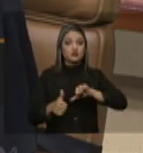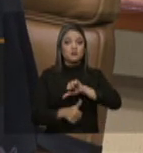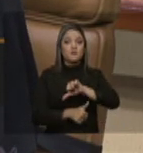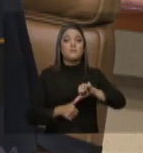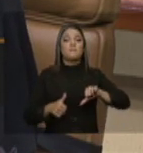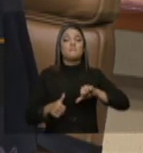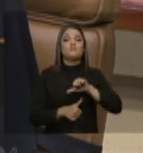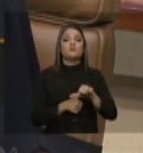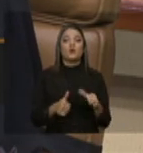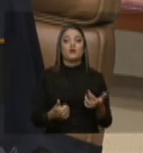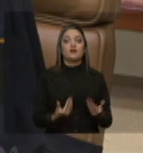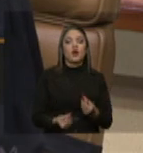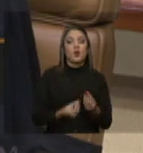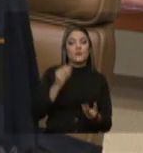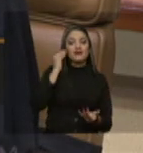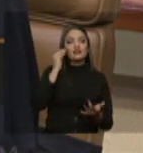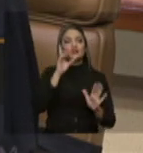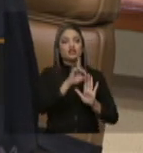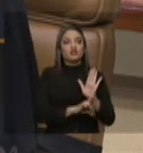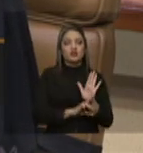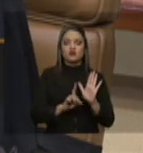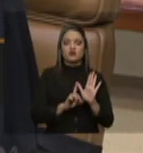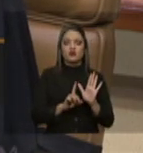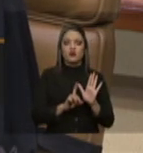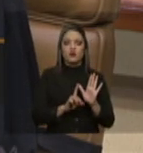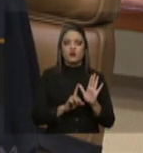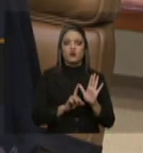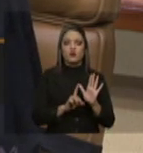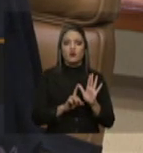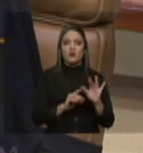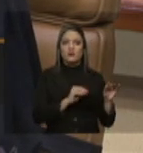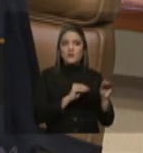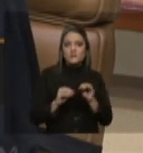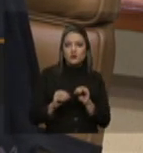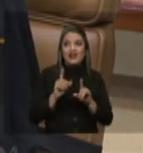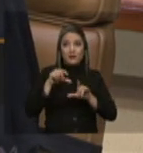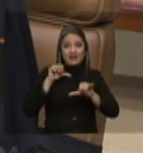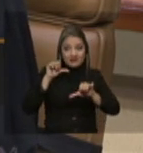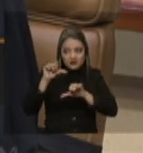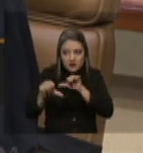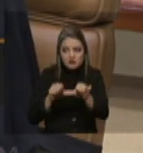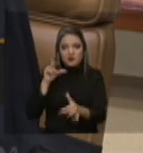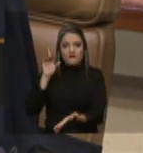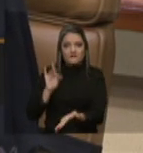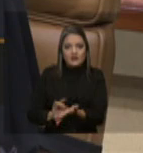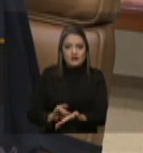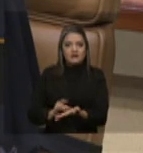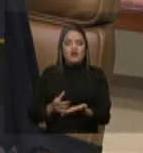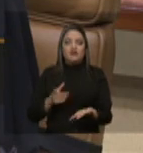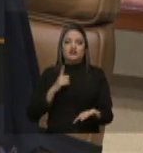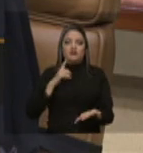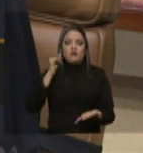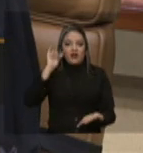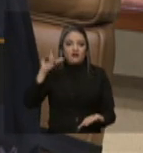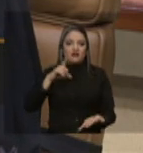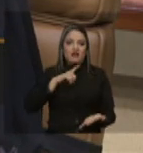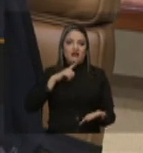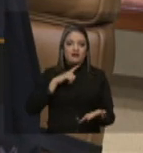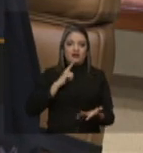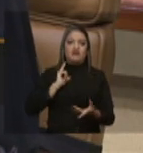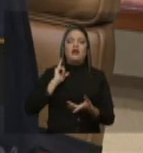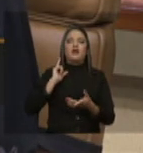interpretação do direito mas de transformação do direito para que nós não tenhamos espaços de faroeste digital